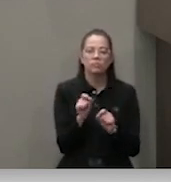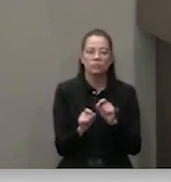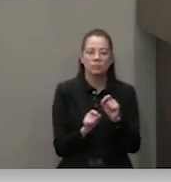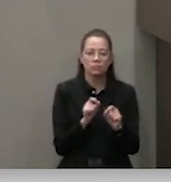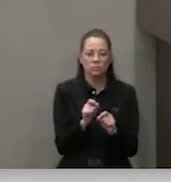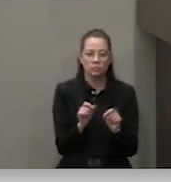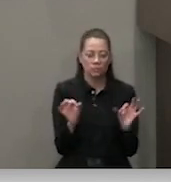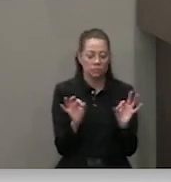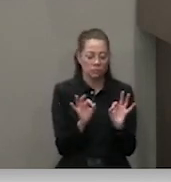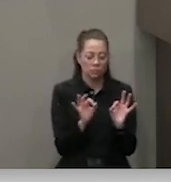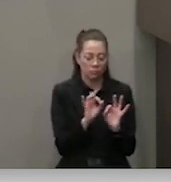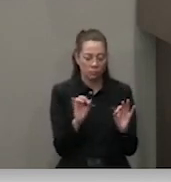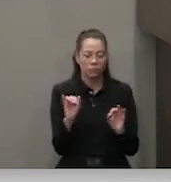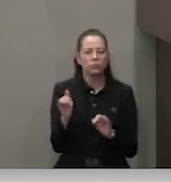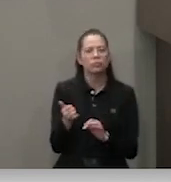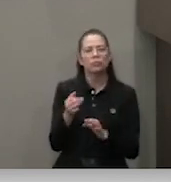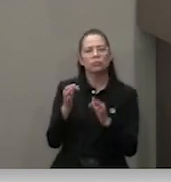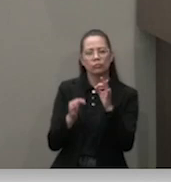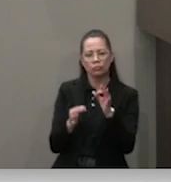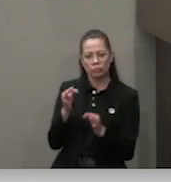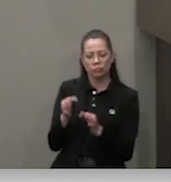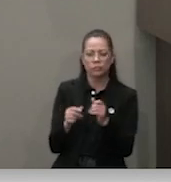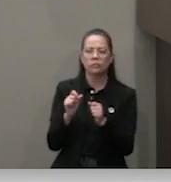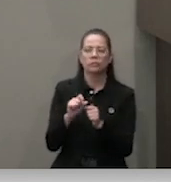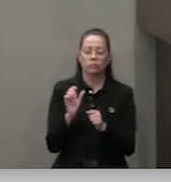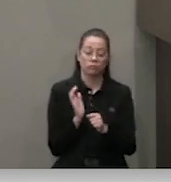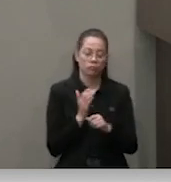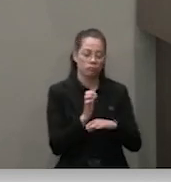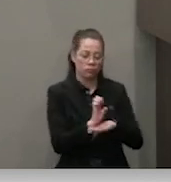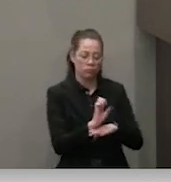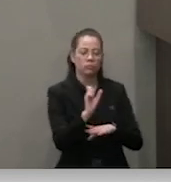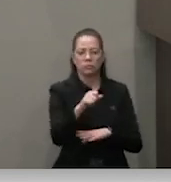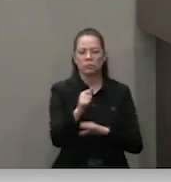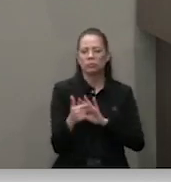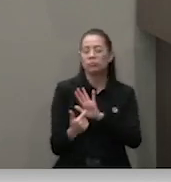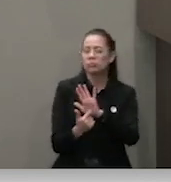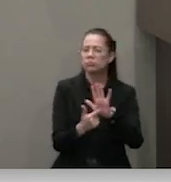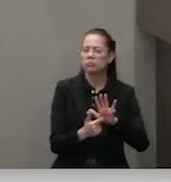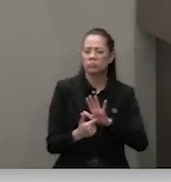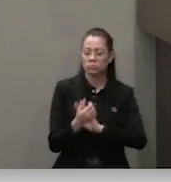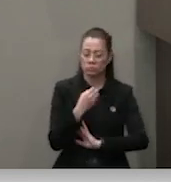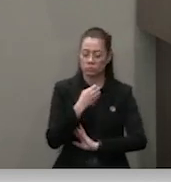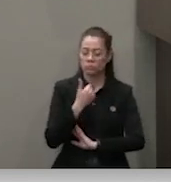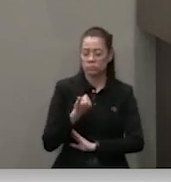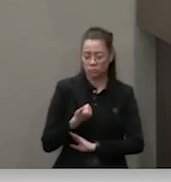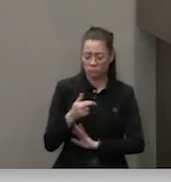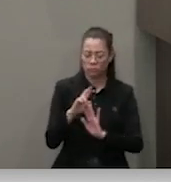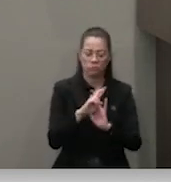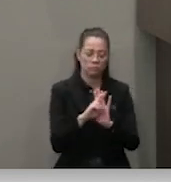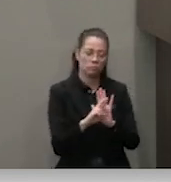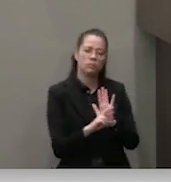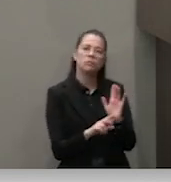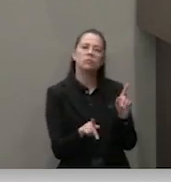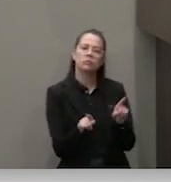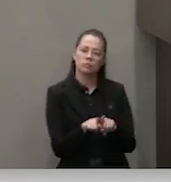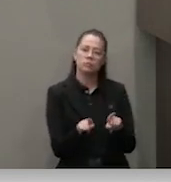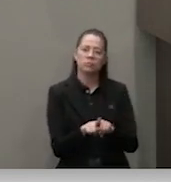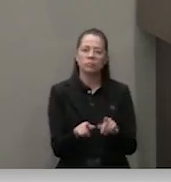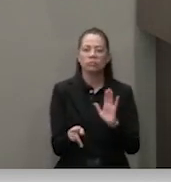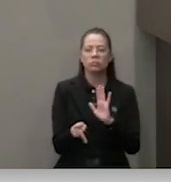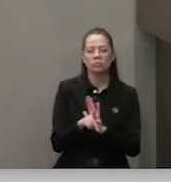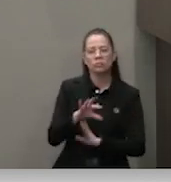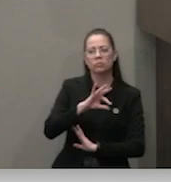nada mais que justo e Digno seja feito em nosso estado trazendo esse benefício essa regulamentação para os nossos